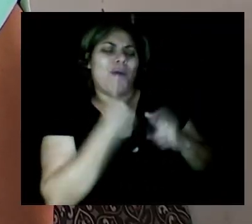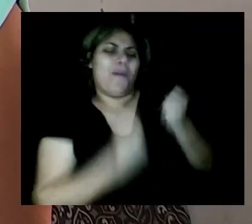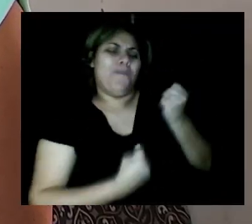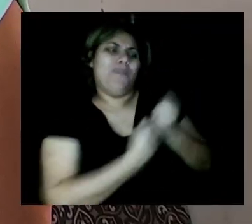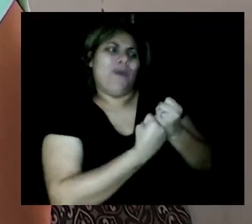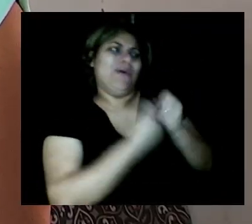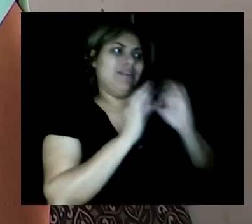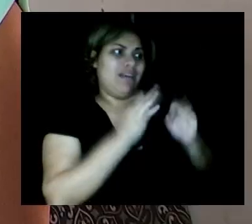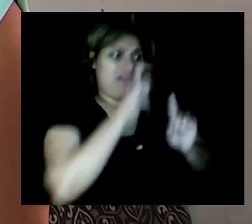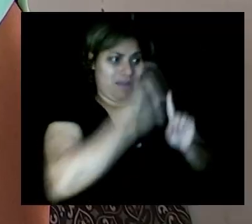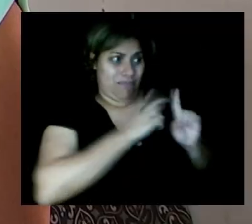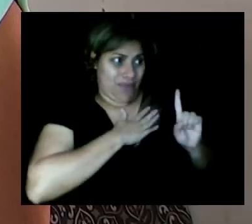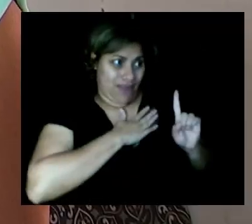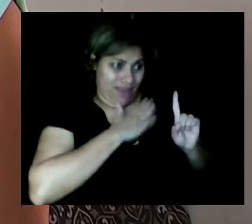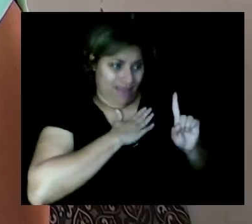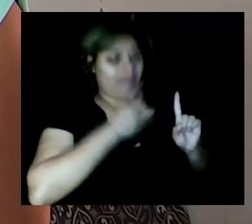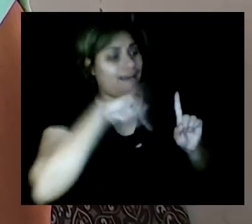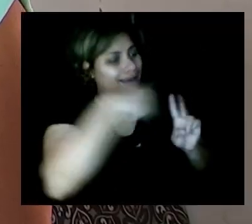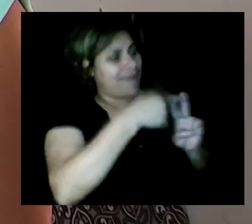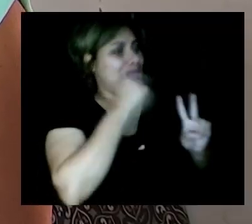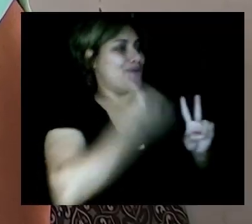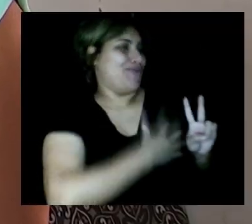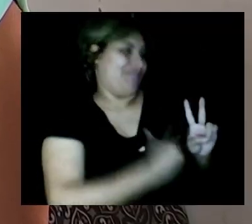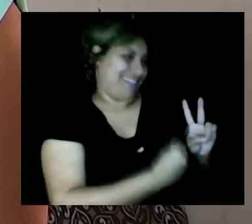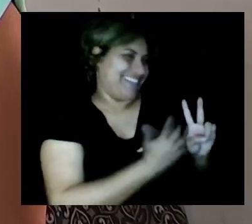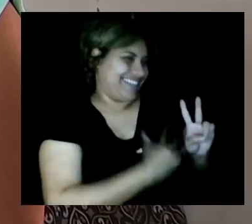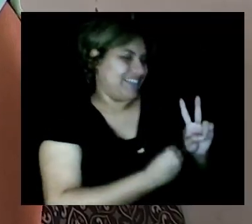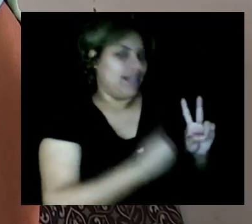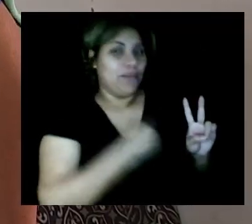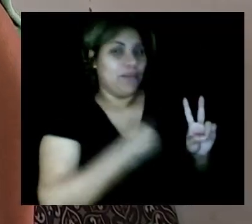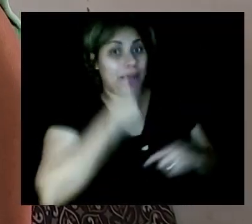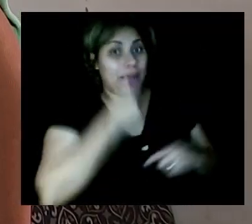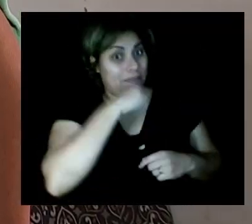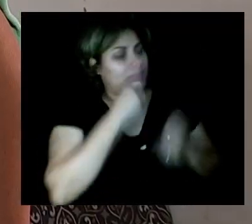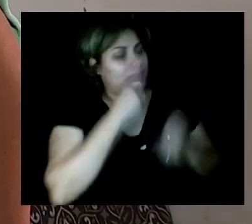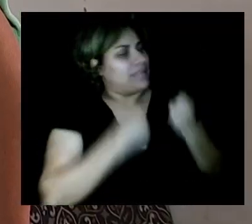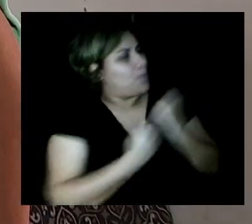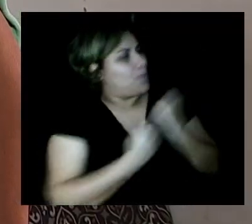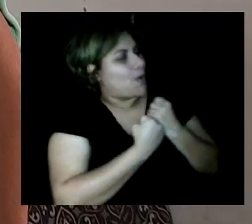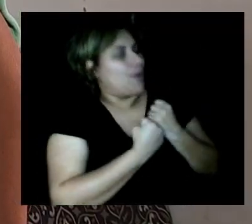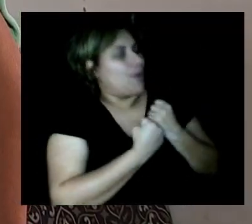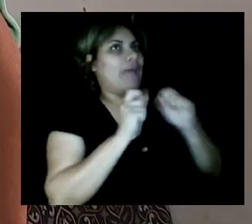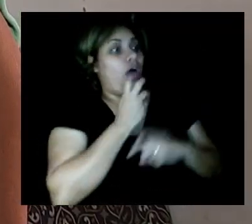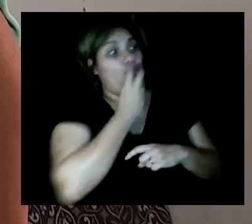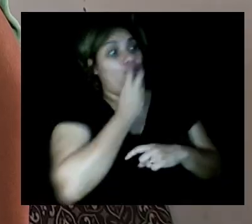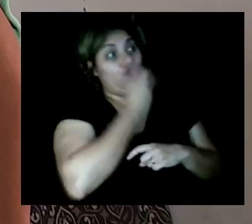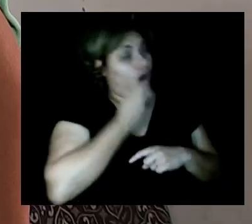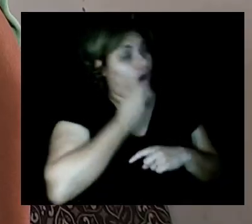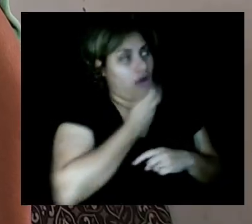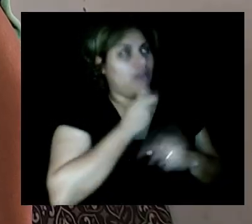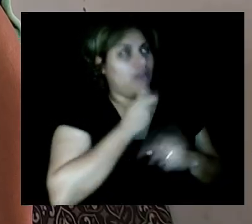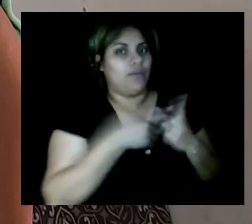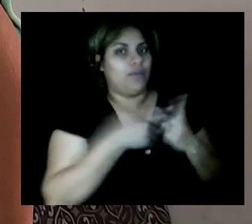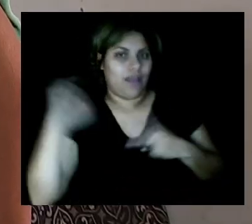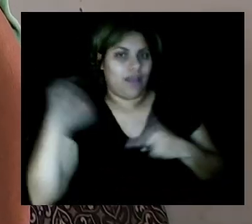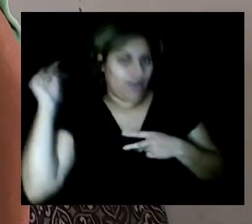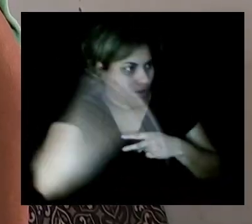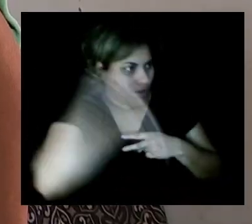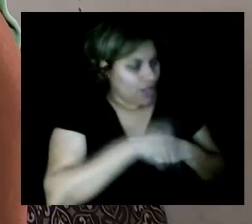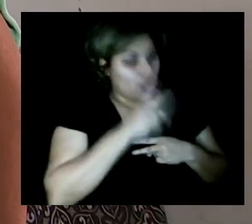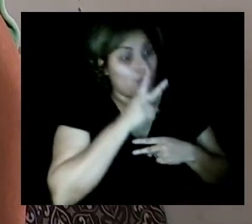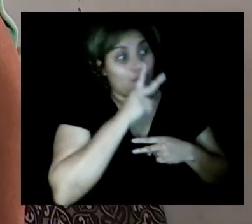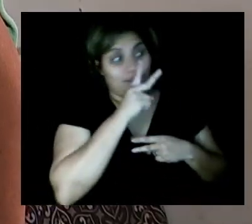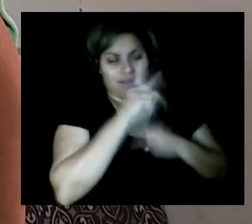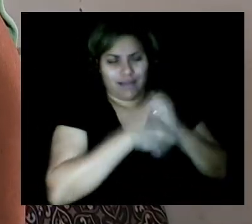mim, né? Porque a gente mãe também precisa do apoio na parte de fono, né? Que ele veio para cá com 2 anos e meio, quase para 3,